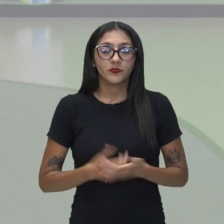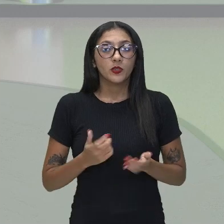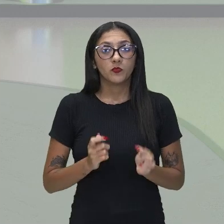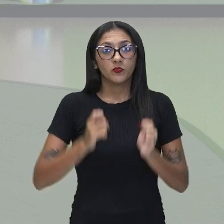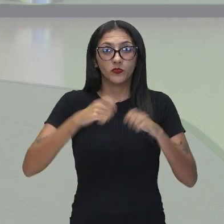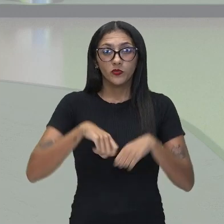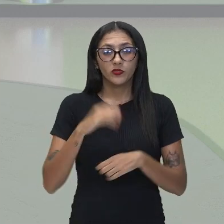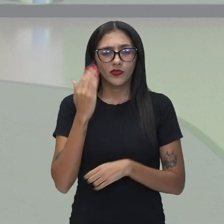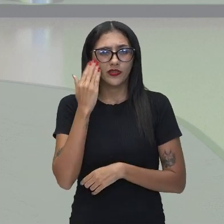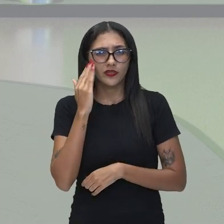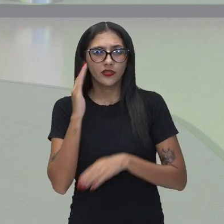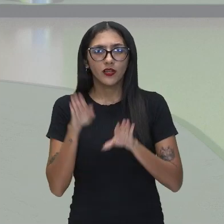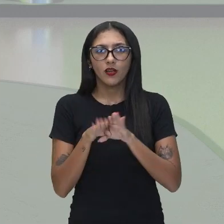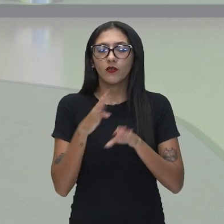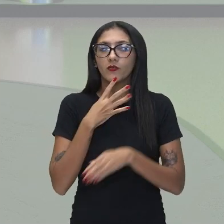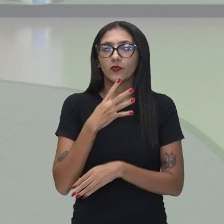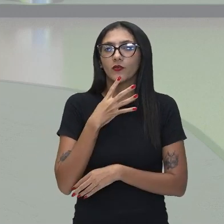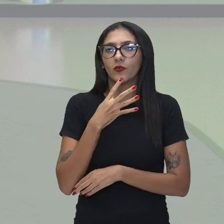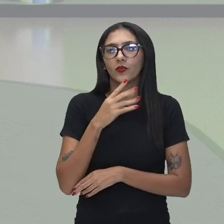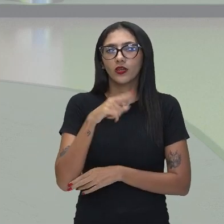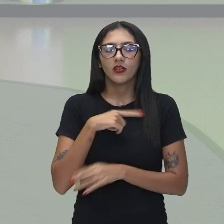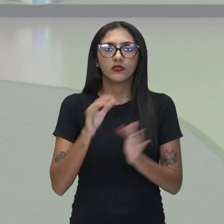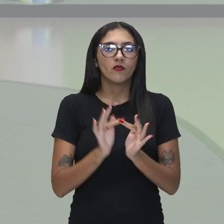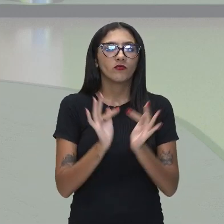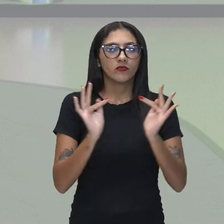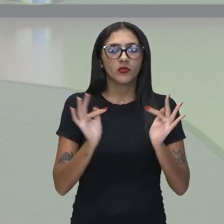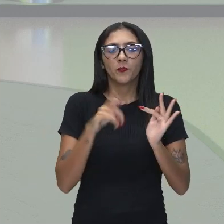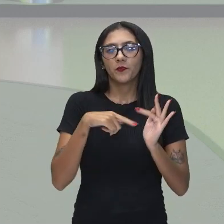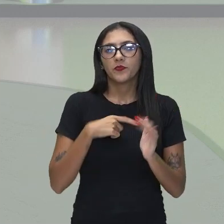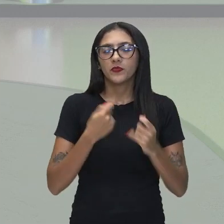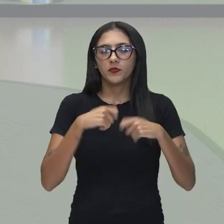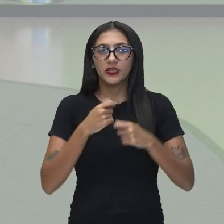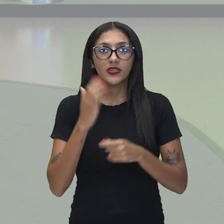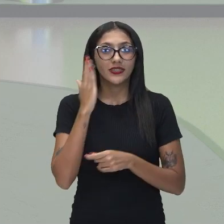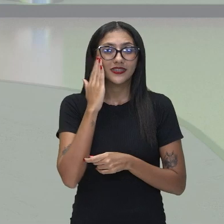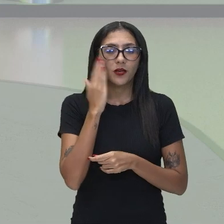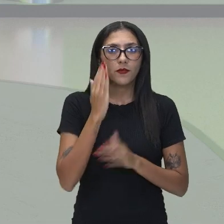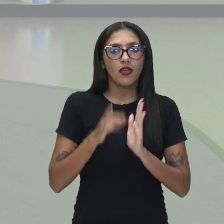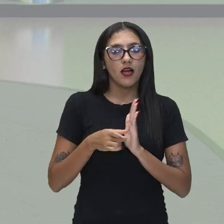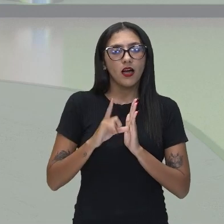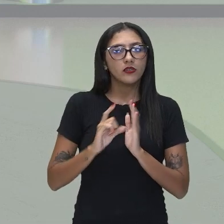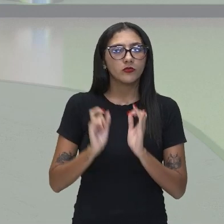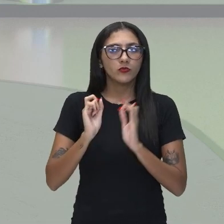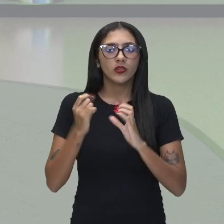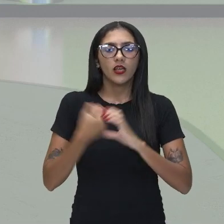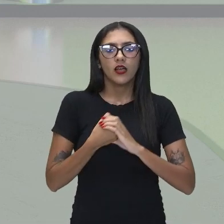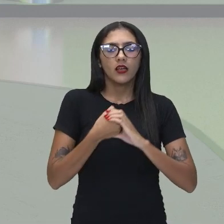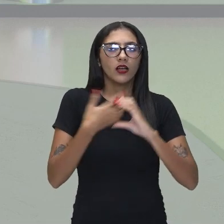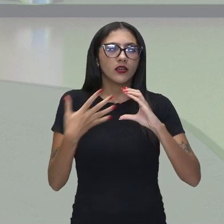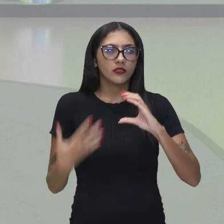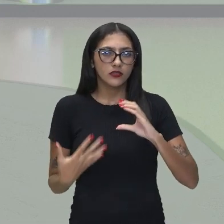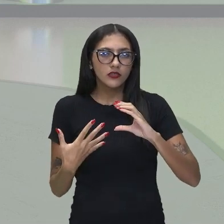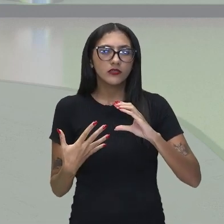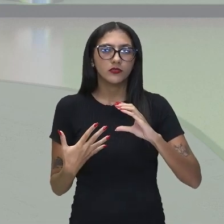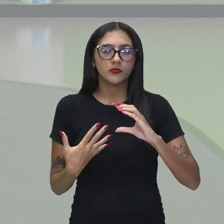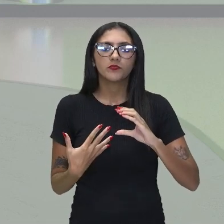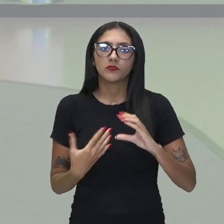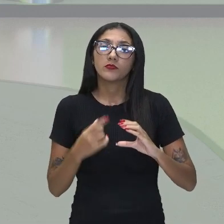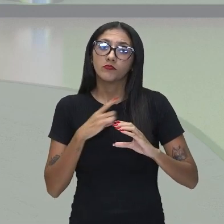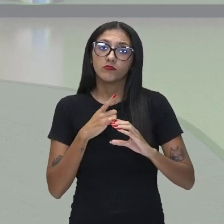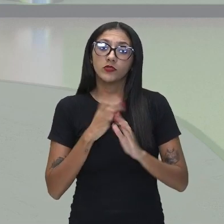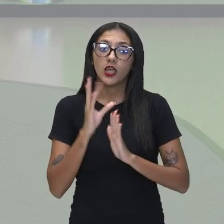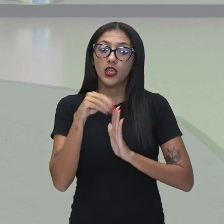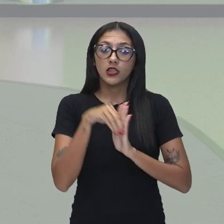para conhecer todas as funções oxigenadas, a gente precisa conhecer algumas características que apresentam os